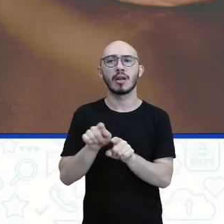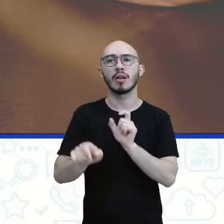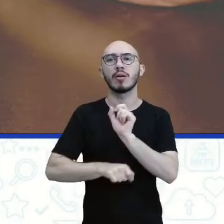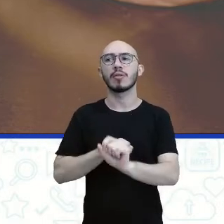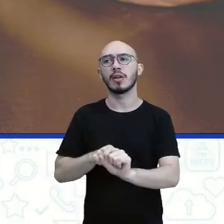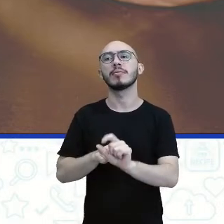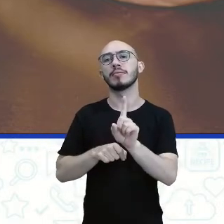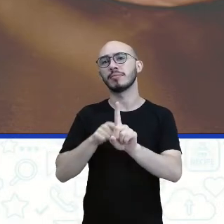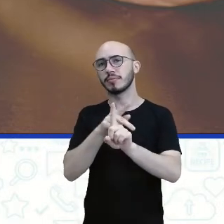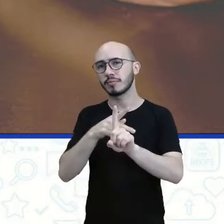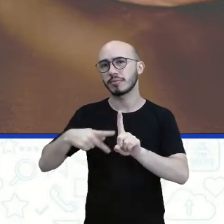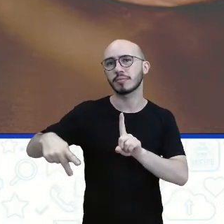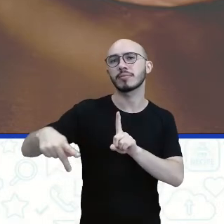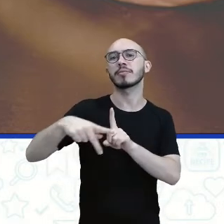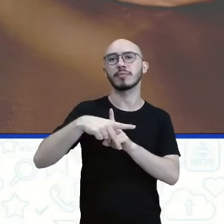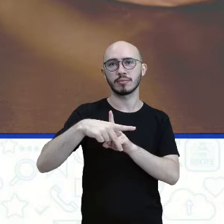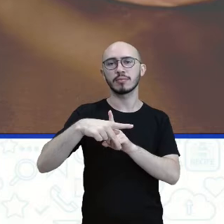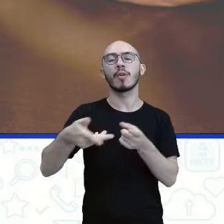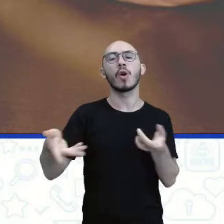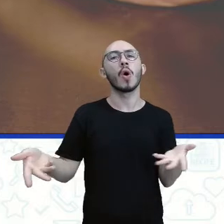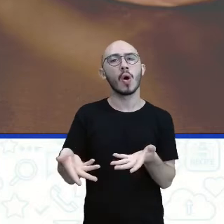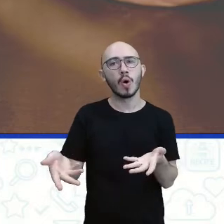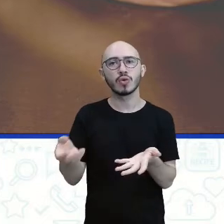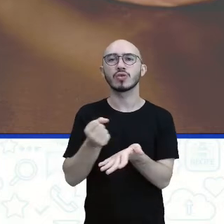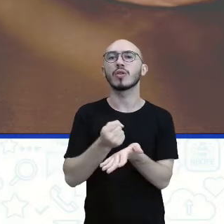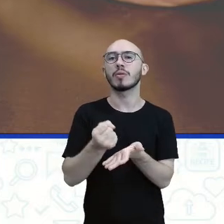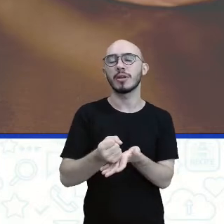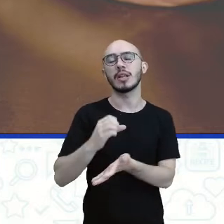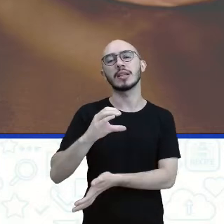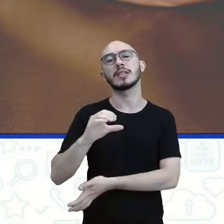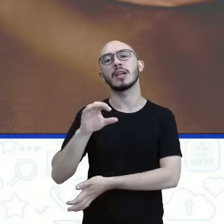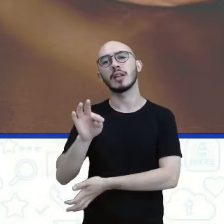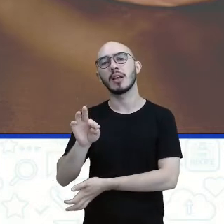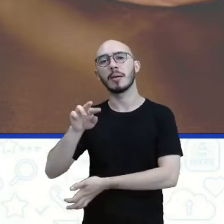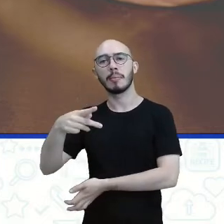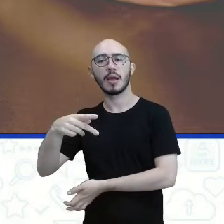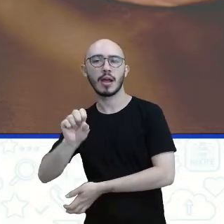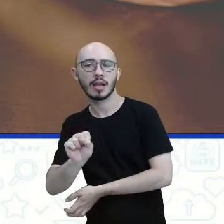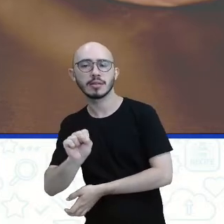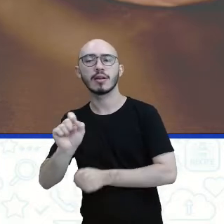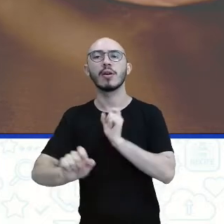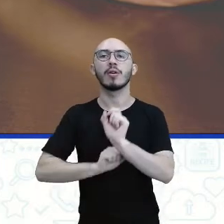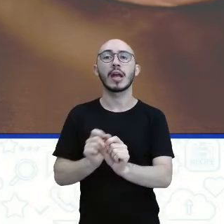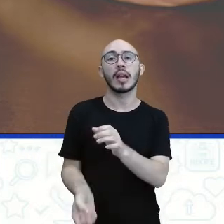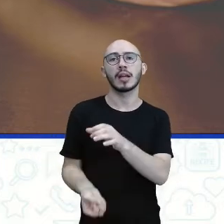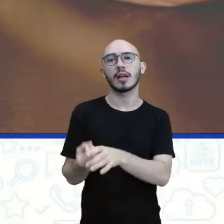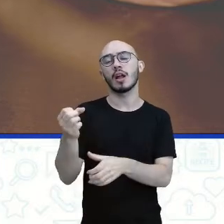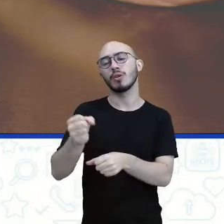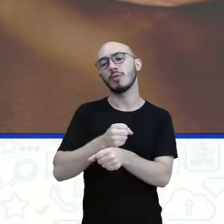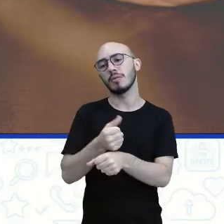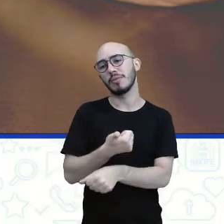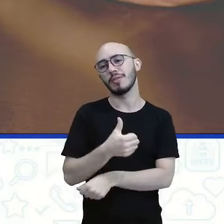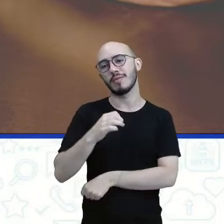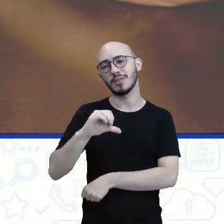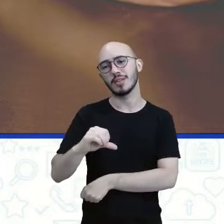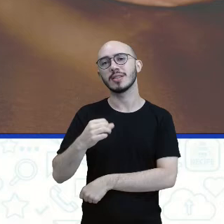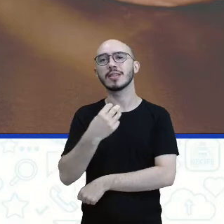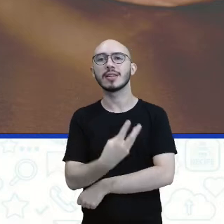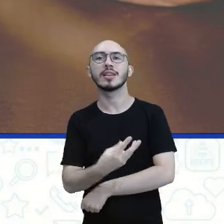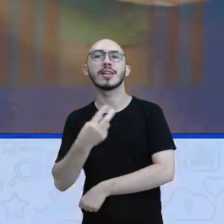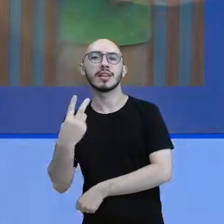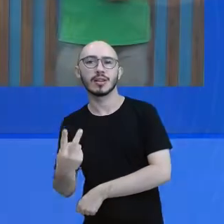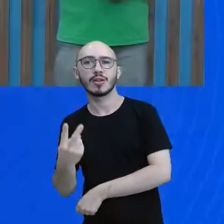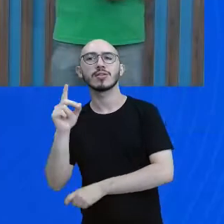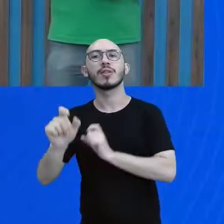como se chama esse documento hoje, né, a CTPS, né, ela foi criada em 1932 com o nome de